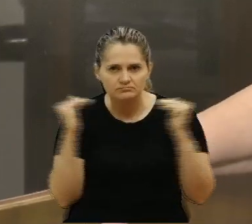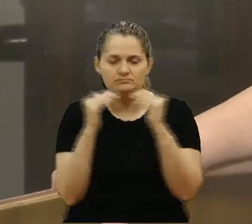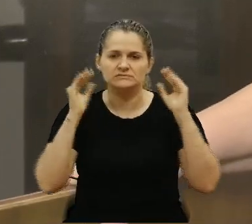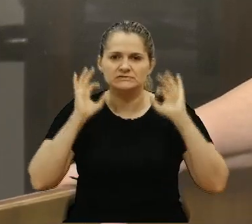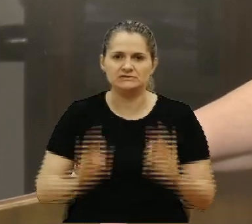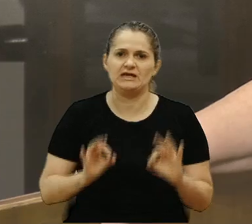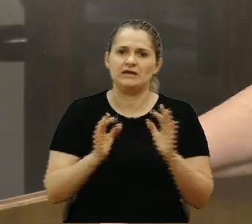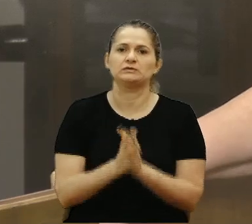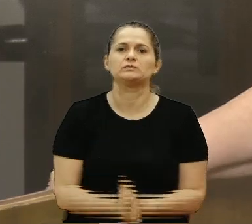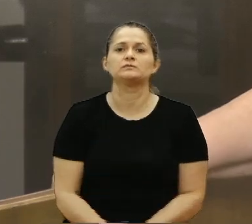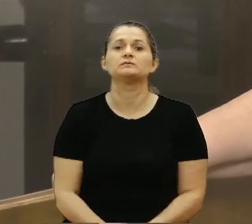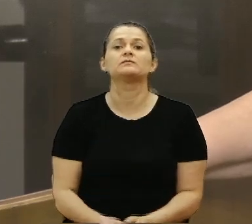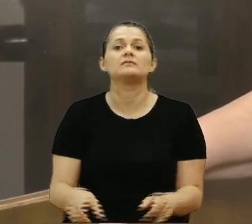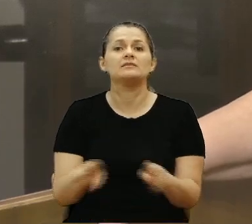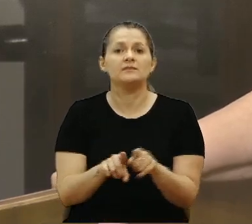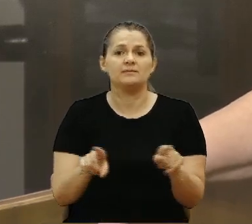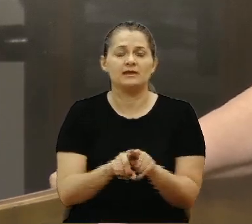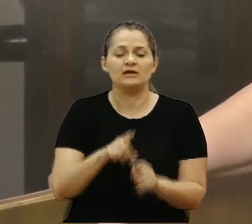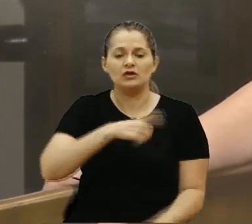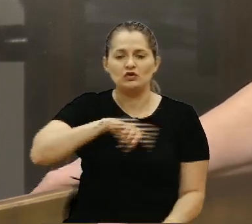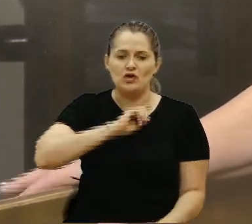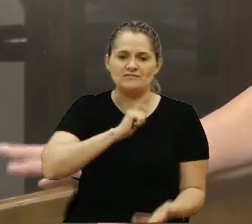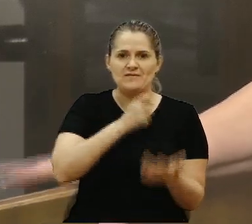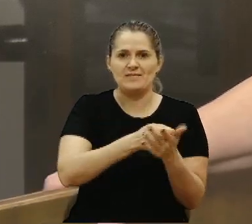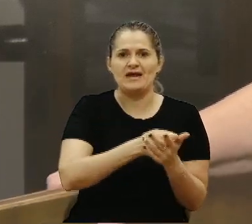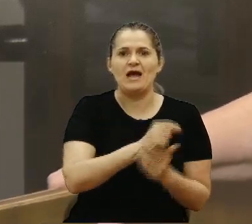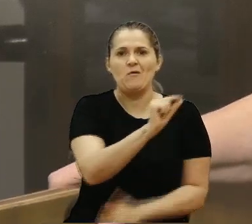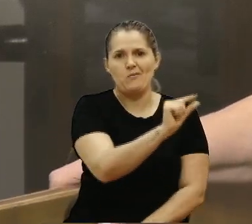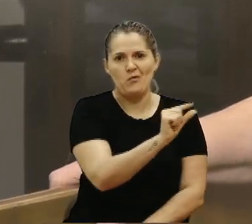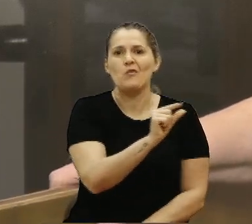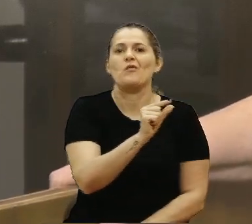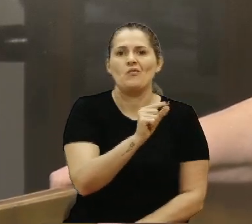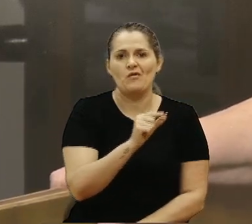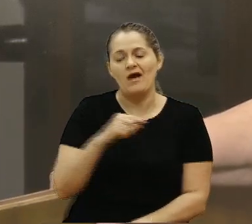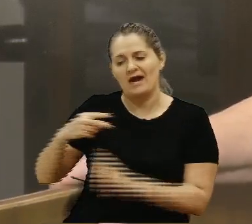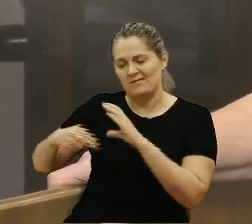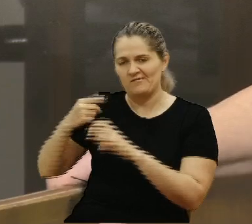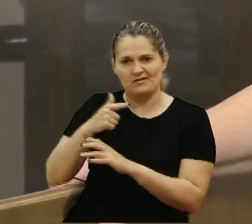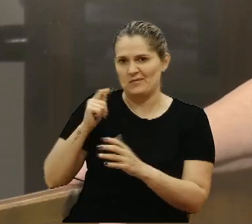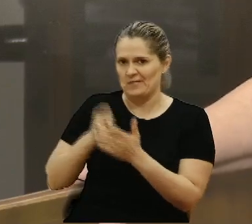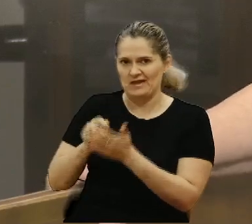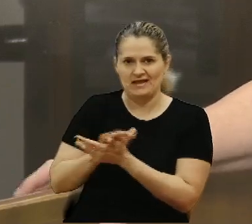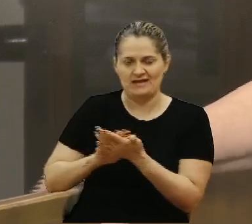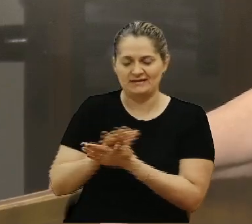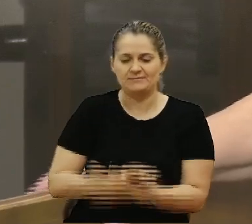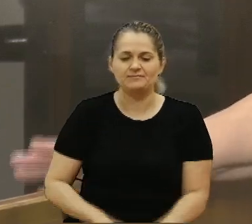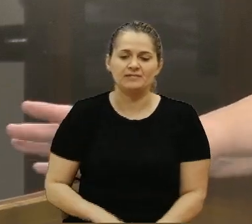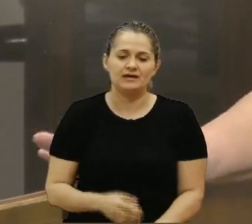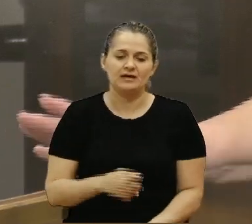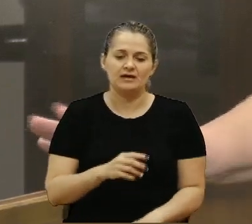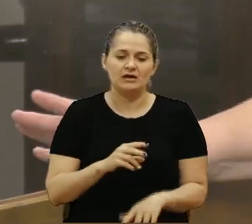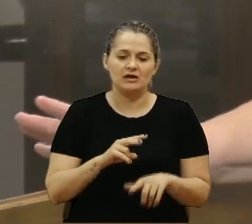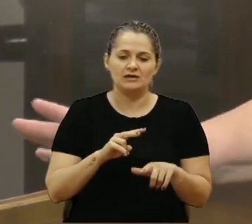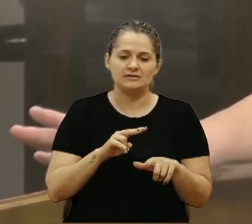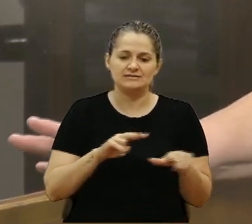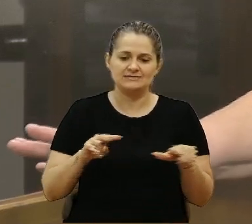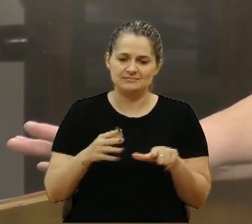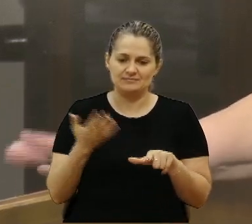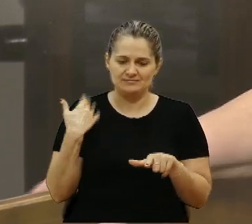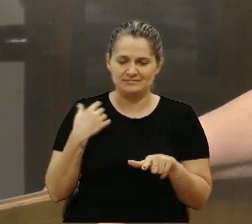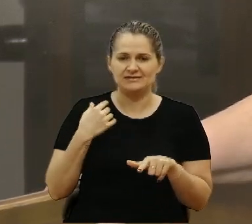tem. E ele encaminhou na última semana, na sexta-feira, 2 propostas, que é o que